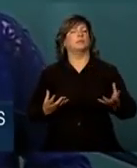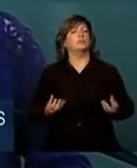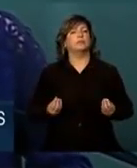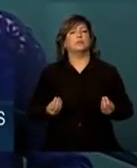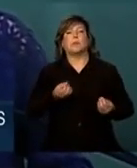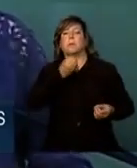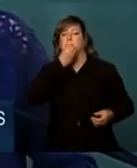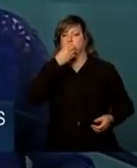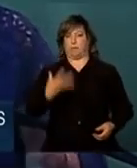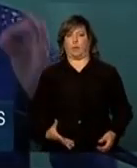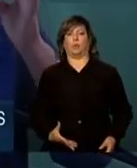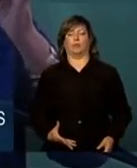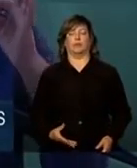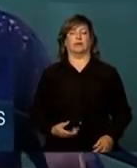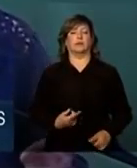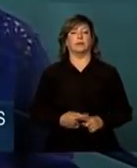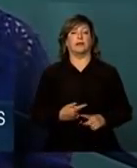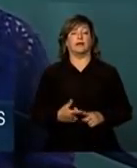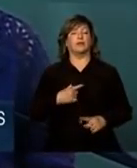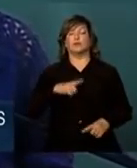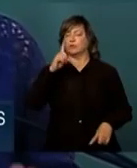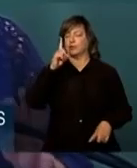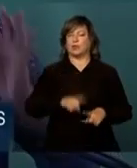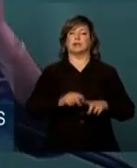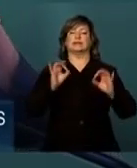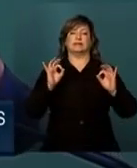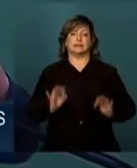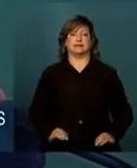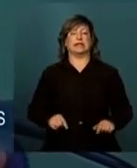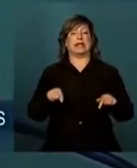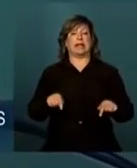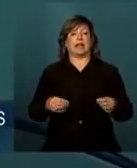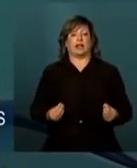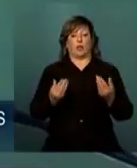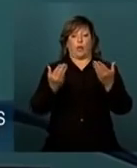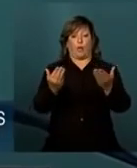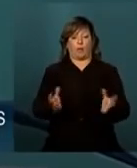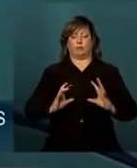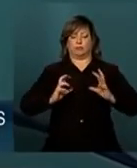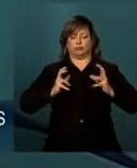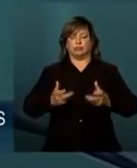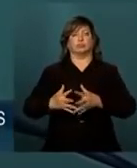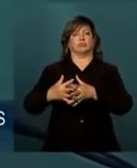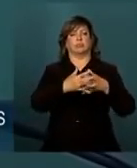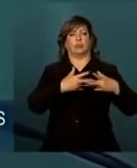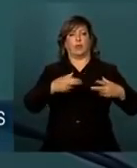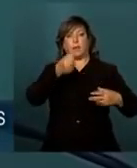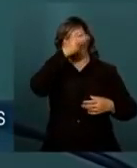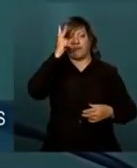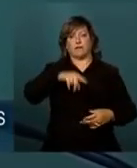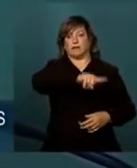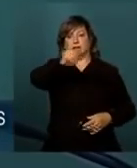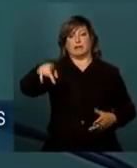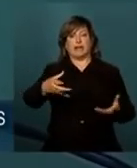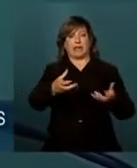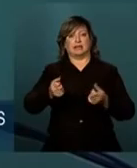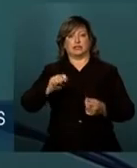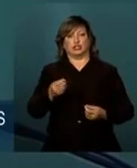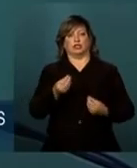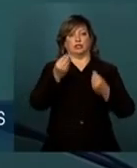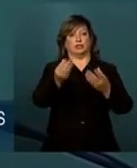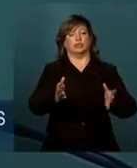muito sucesso. Eu tenho absoluta certeza que essa doação que os prefeitos recebem, porque